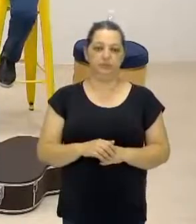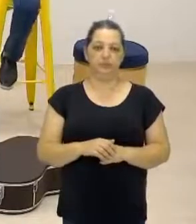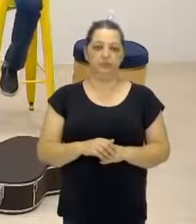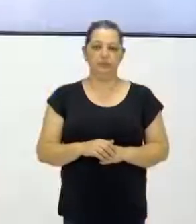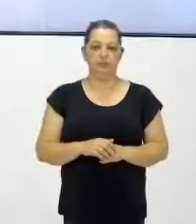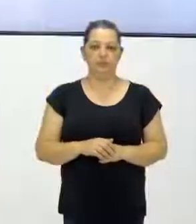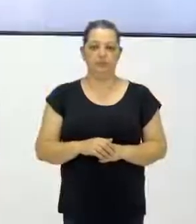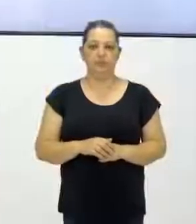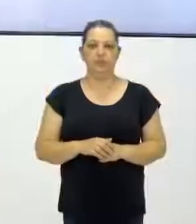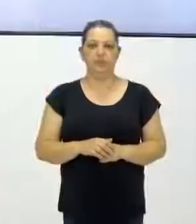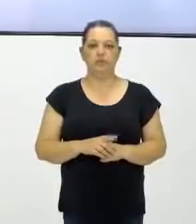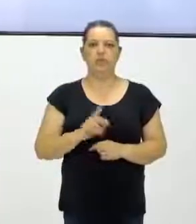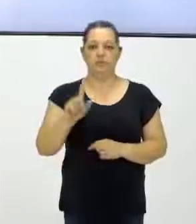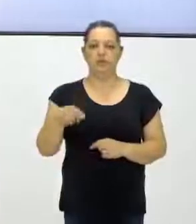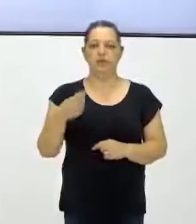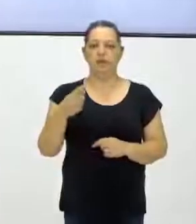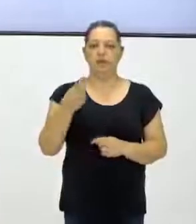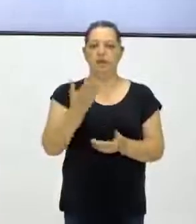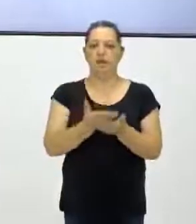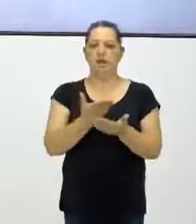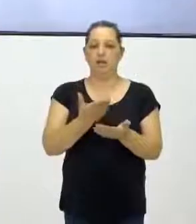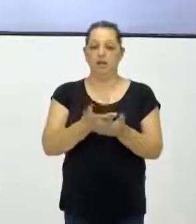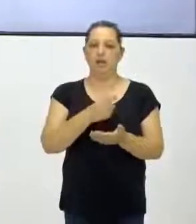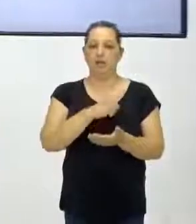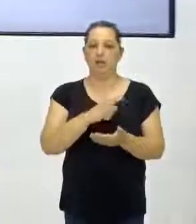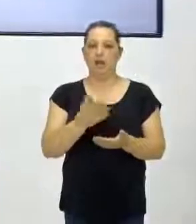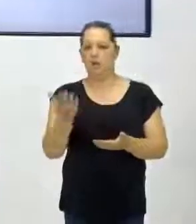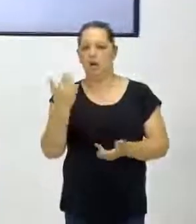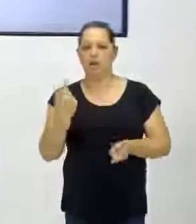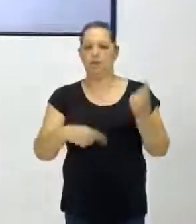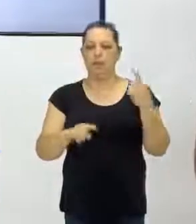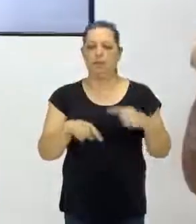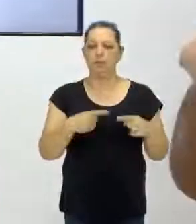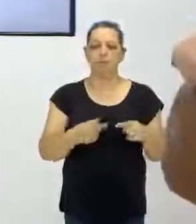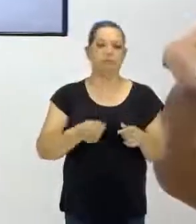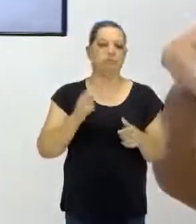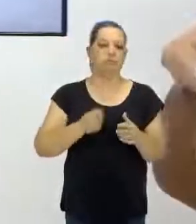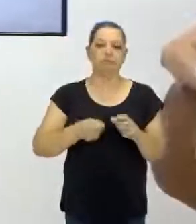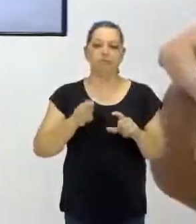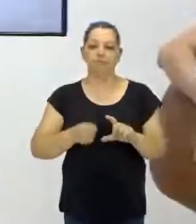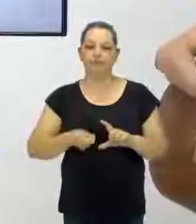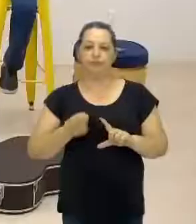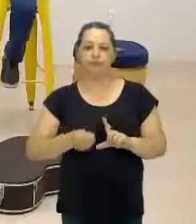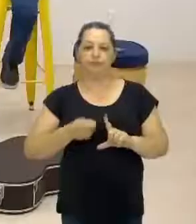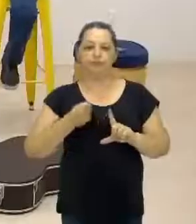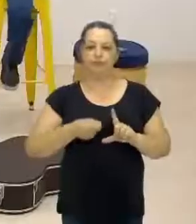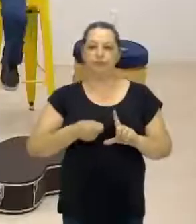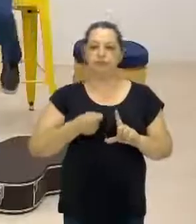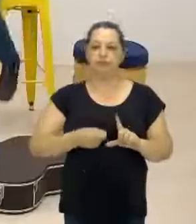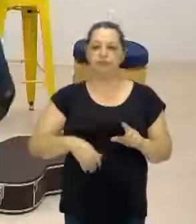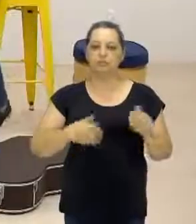Pessoal, na próxima aula aí, na próxima aula a gente traz pra vocês aí. Vambora, fechou aí, pessoal. Tchau, pessoal.